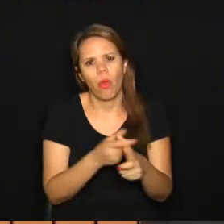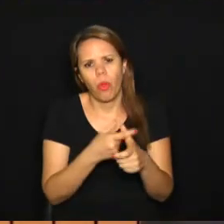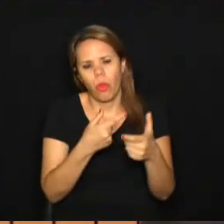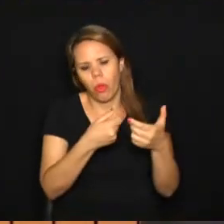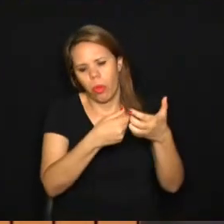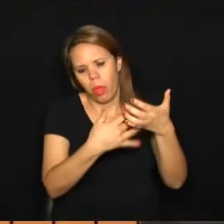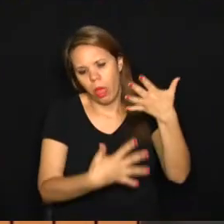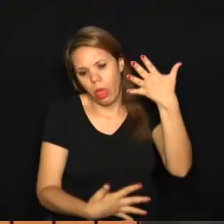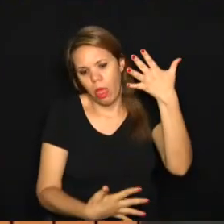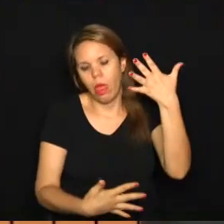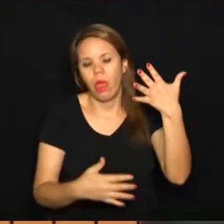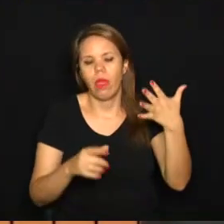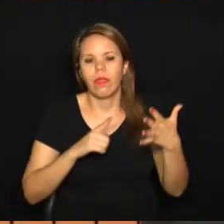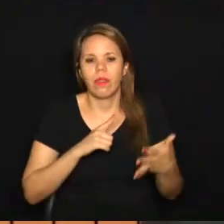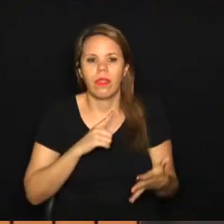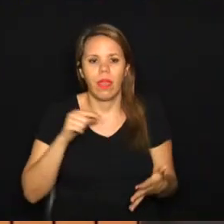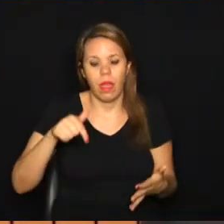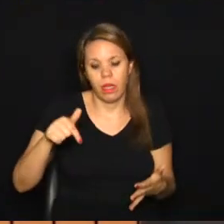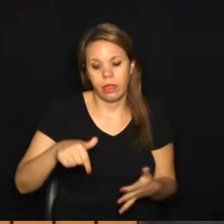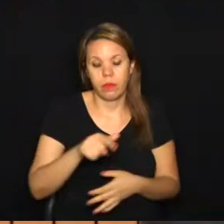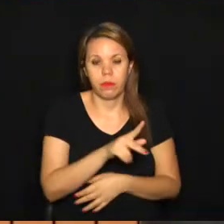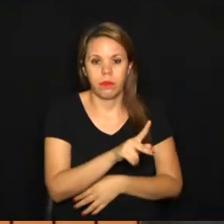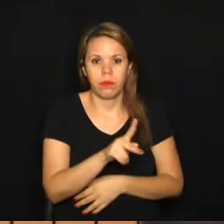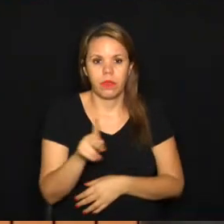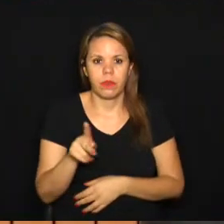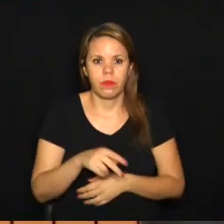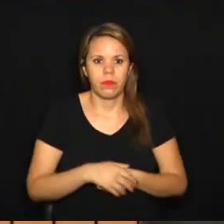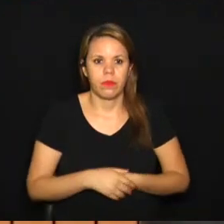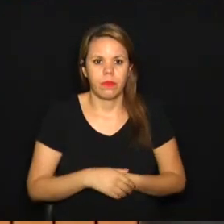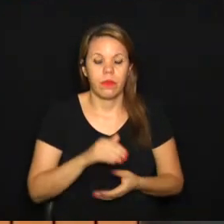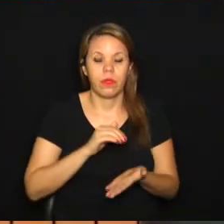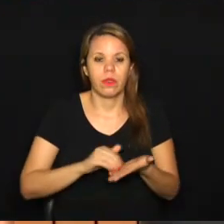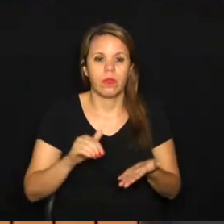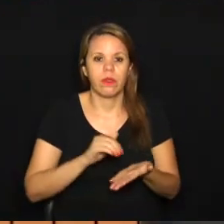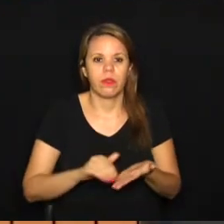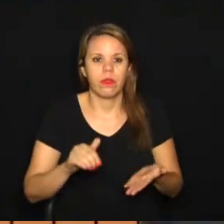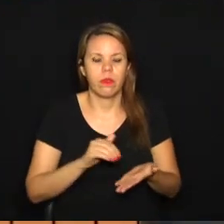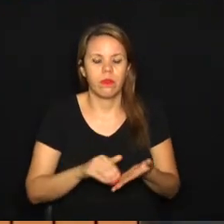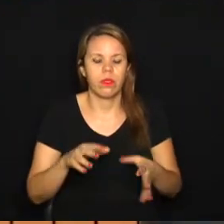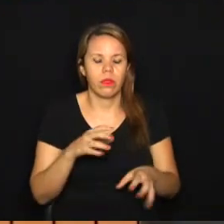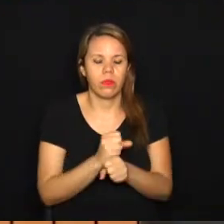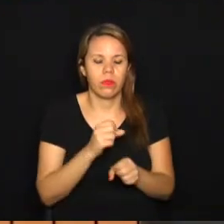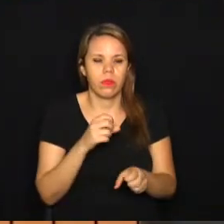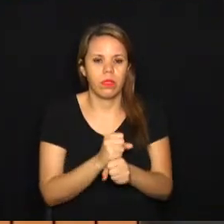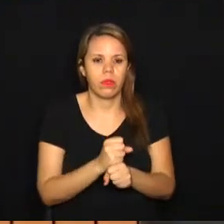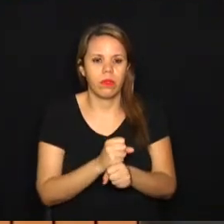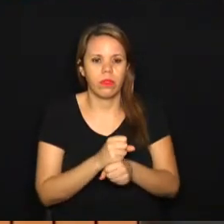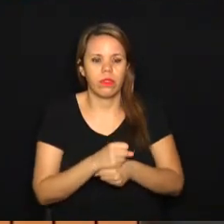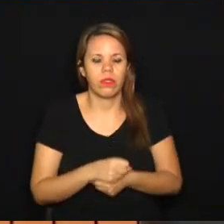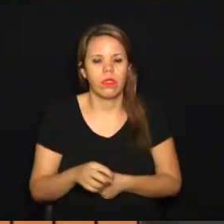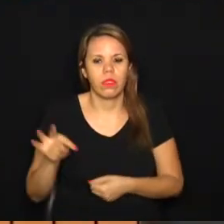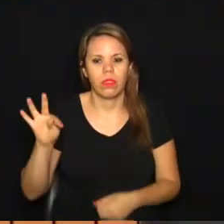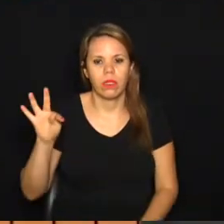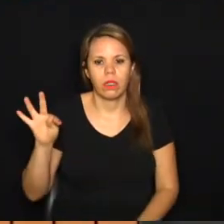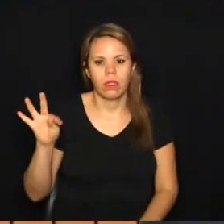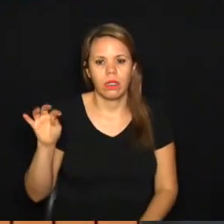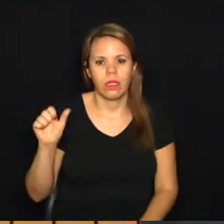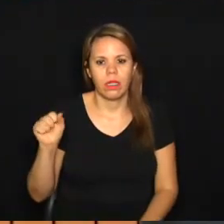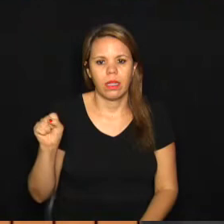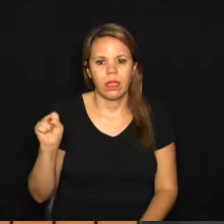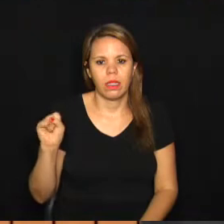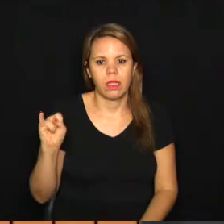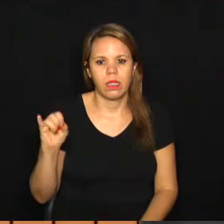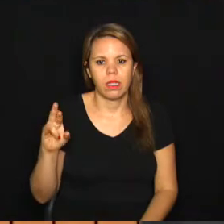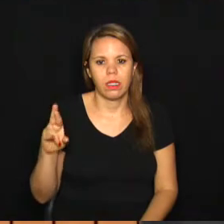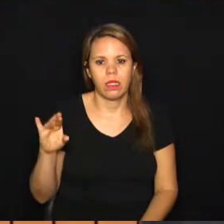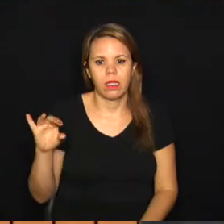o presidente, o secretário de Finanças, Tarciso Galvão de Campos